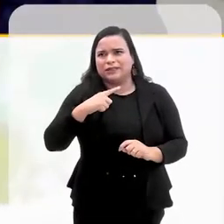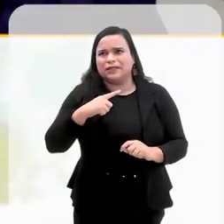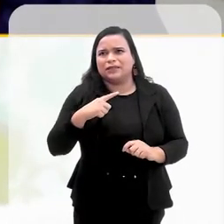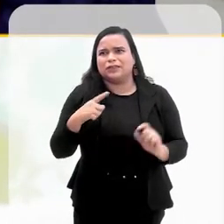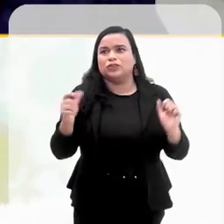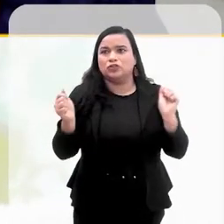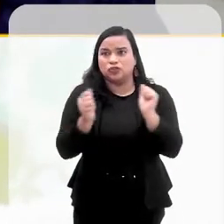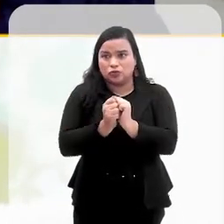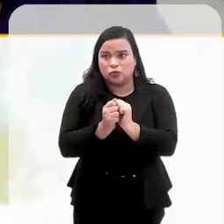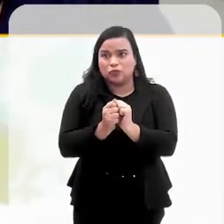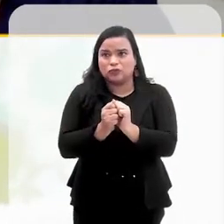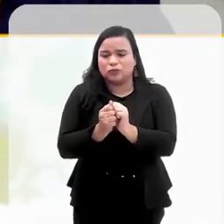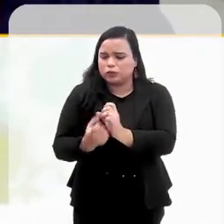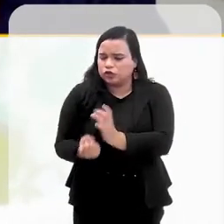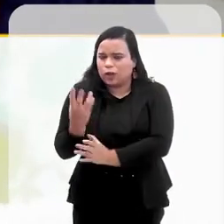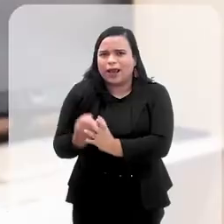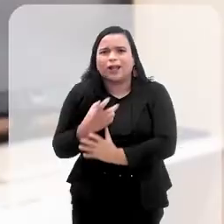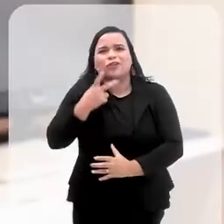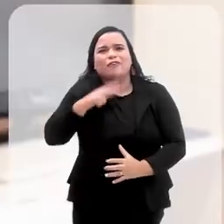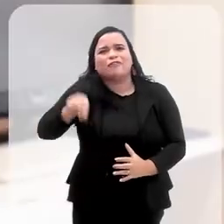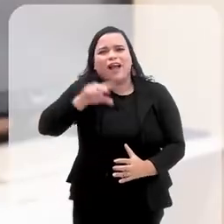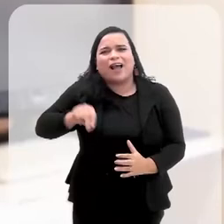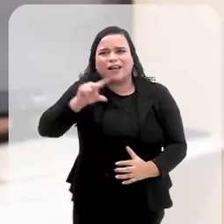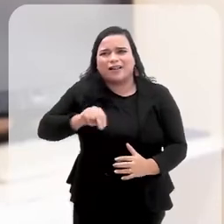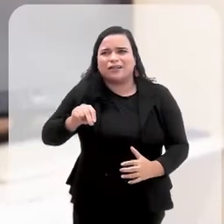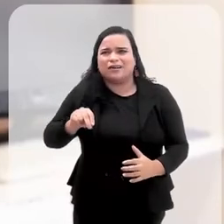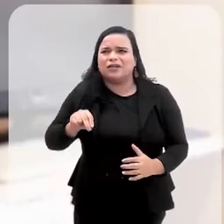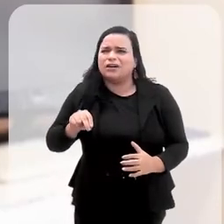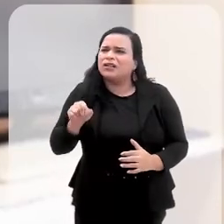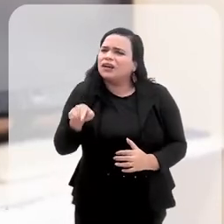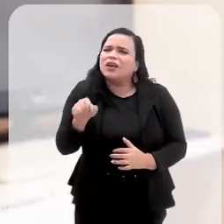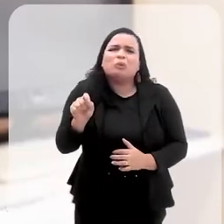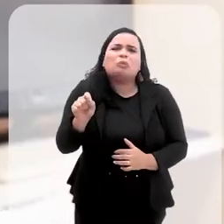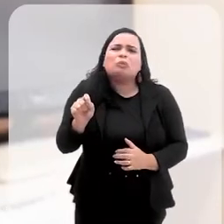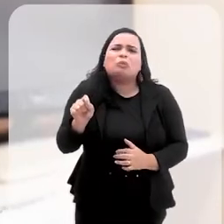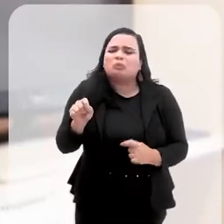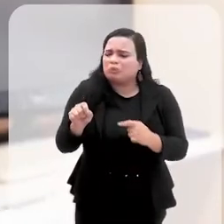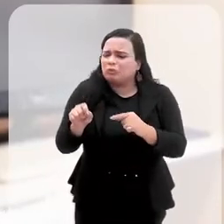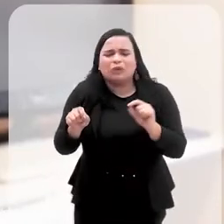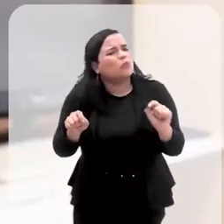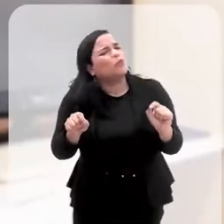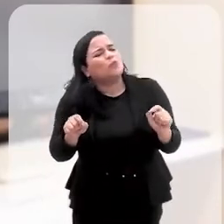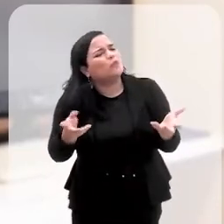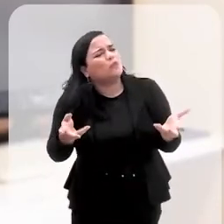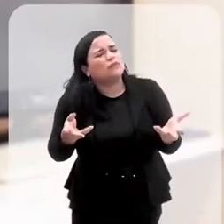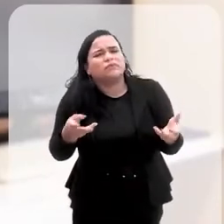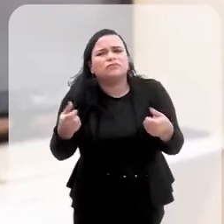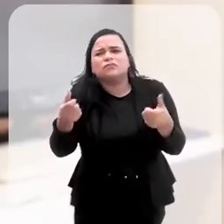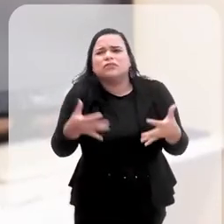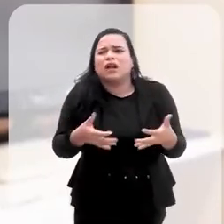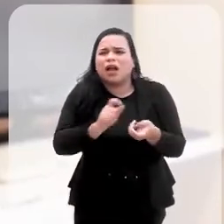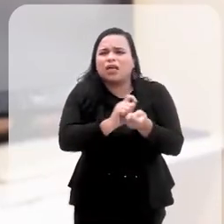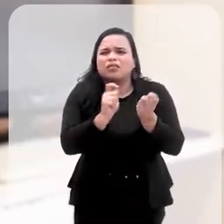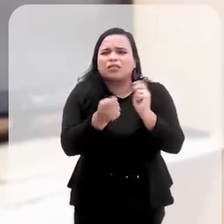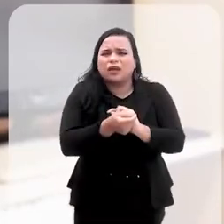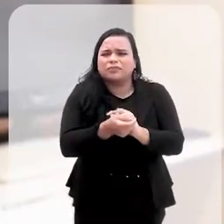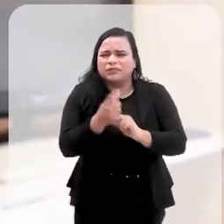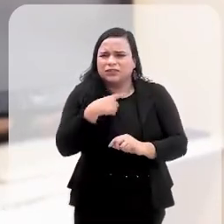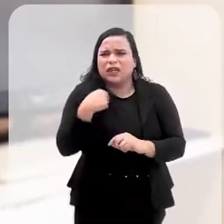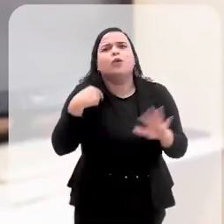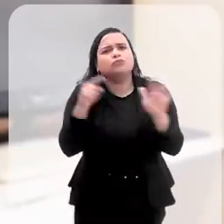é que tablet, um é esse? iPad. Então, você falou esse adaptado, eu ia até te perguntar isso. Dá mais detalhes, como é que é